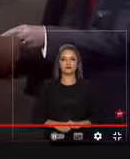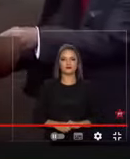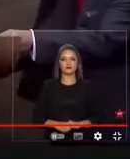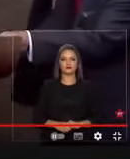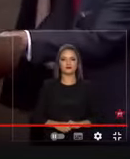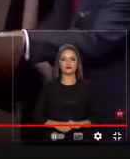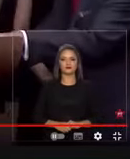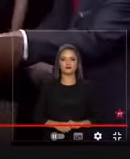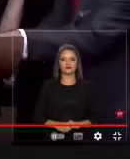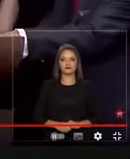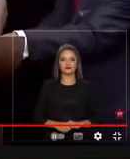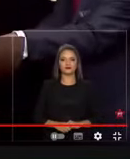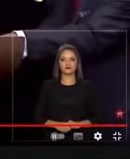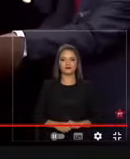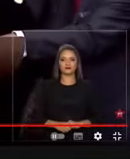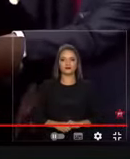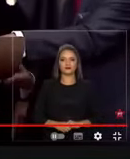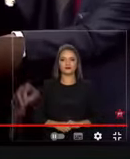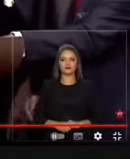Na verdade, era de uma água.